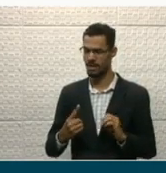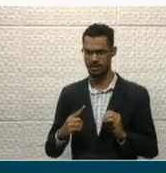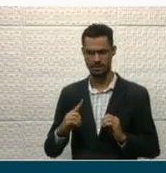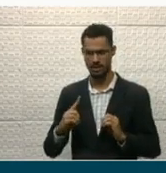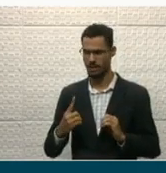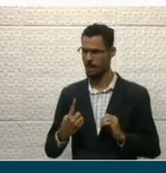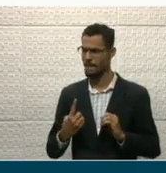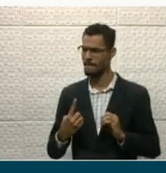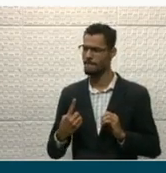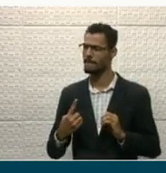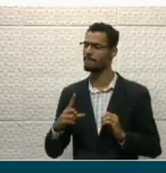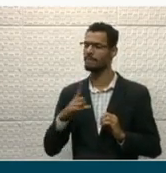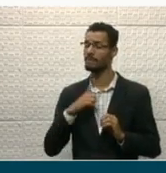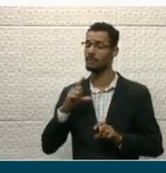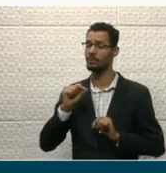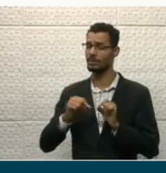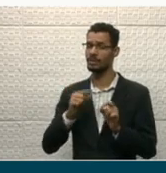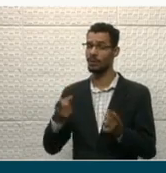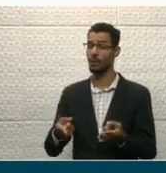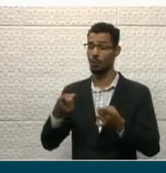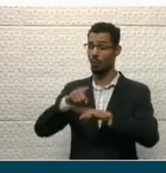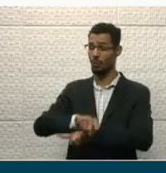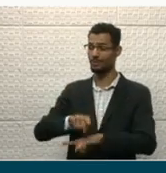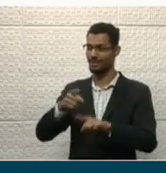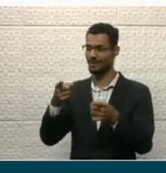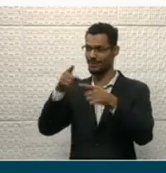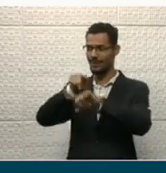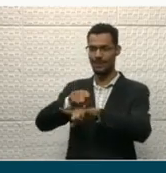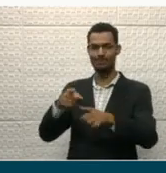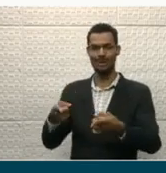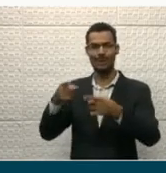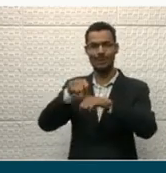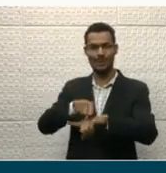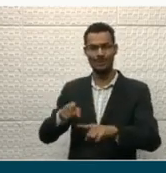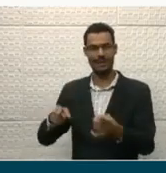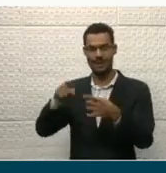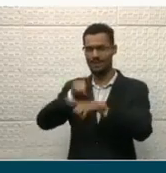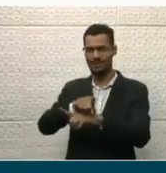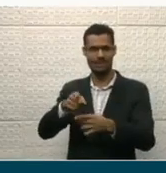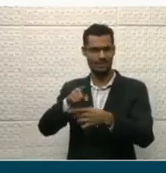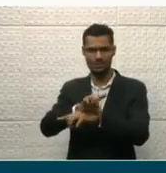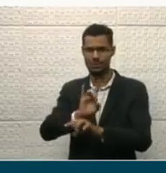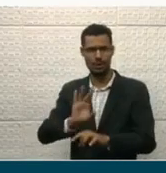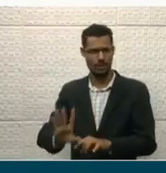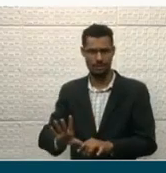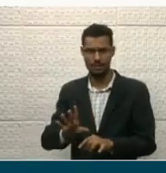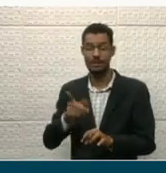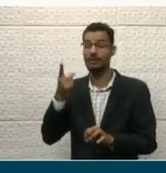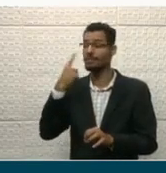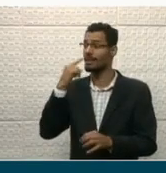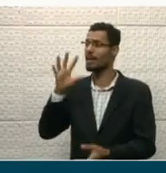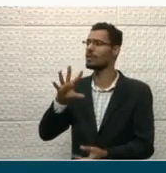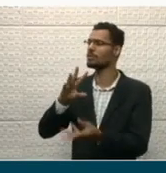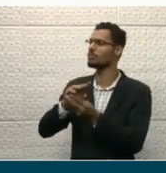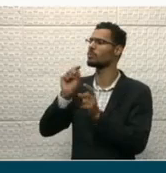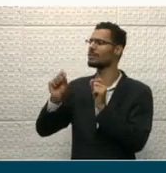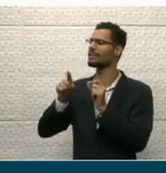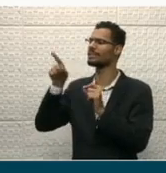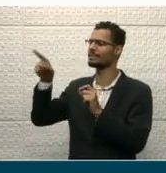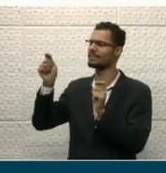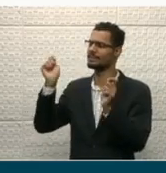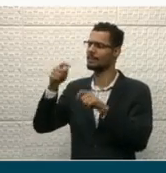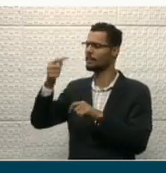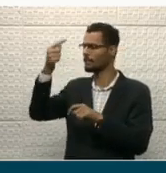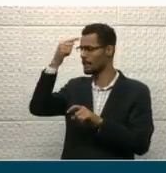Então, eu trabalho com o processo contrário ao que eu tenho da multiplicação de matrizes. Em resumo, nós vamos ter